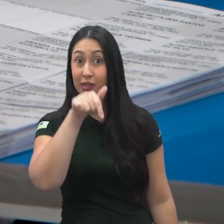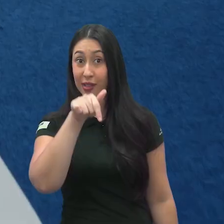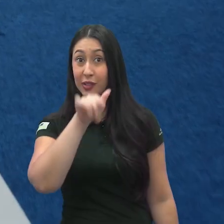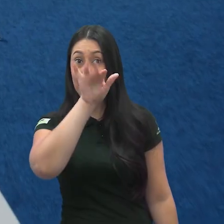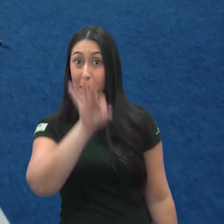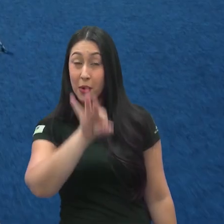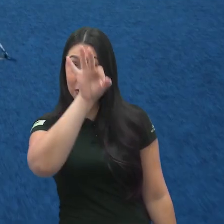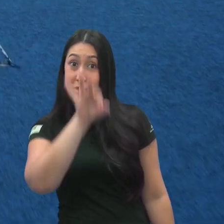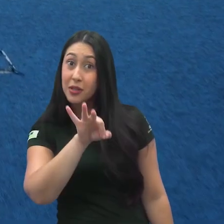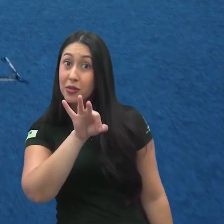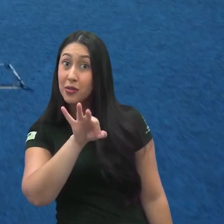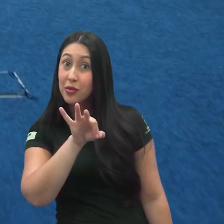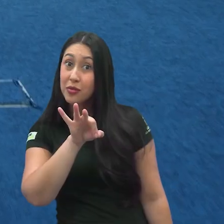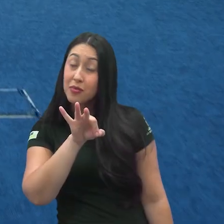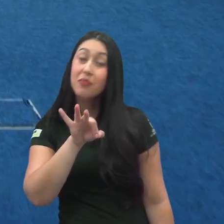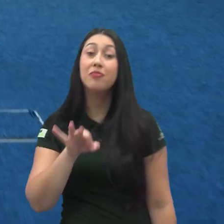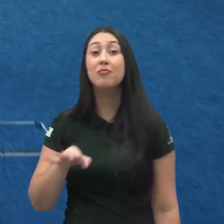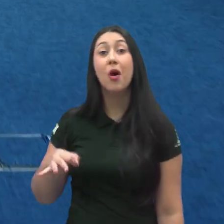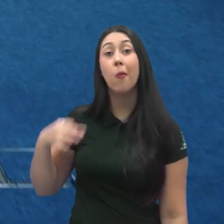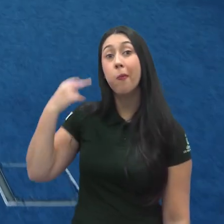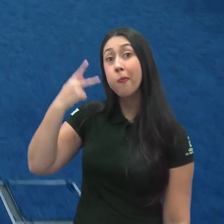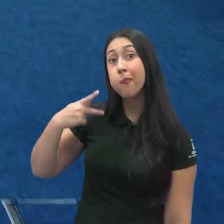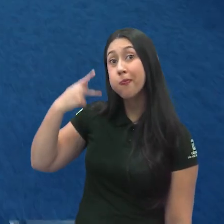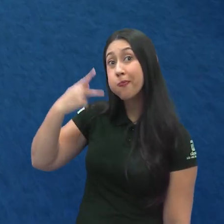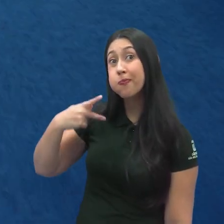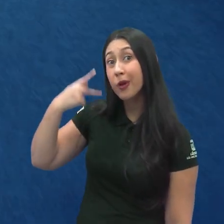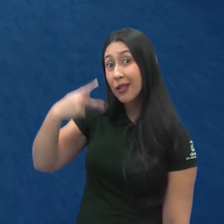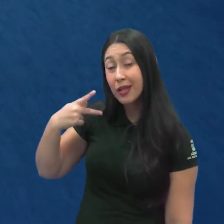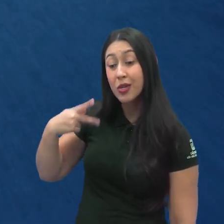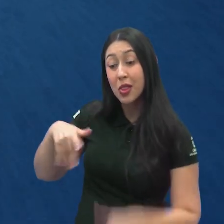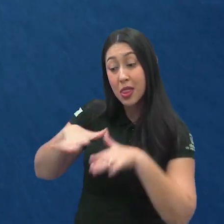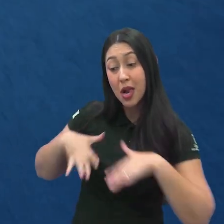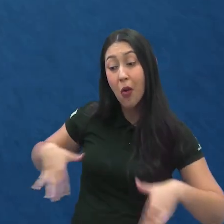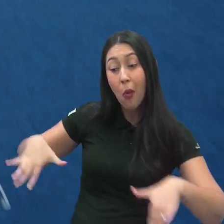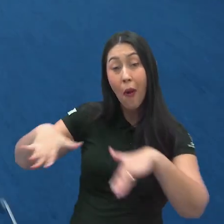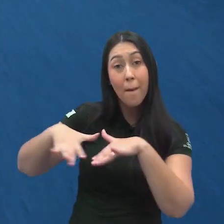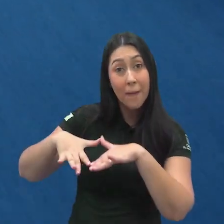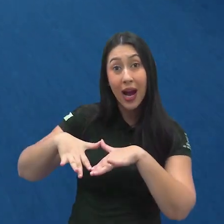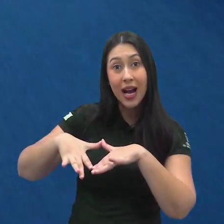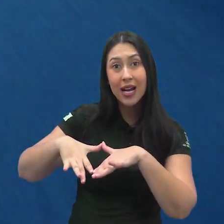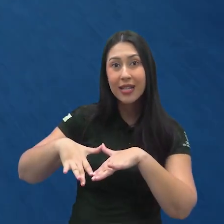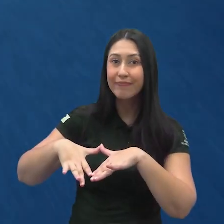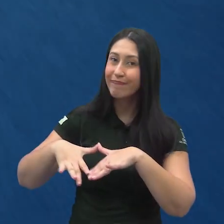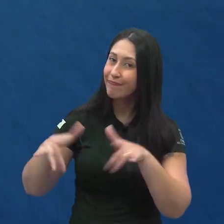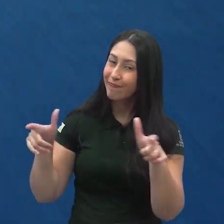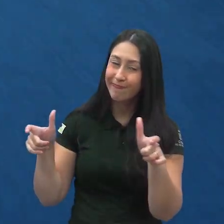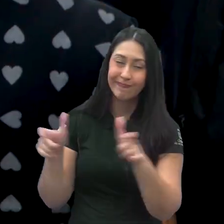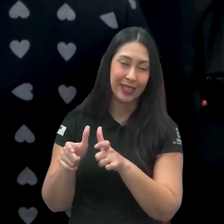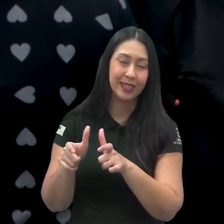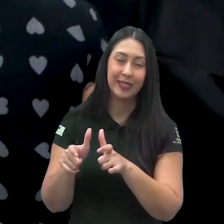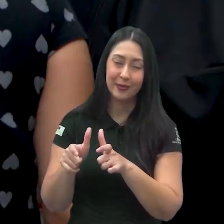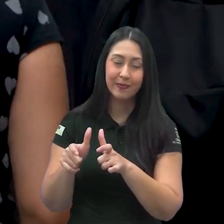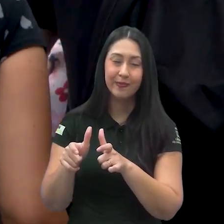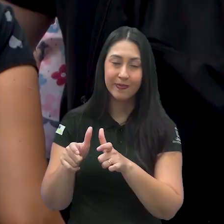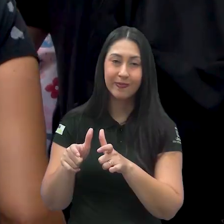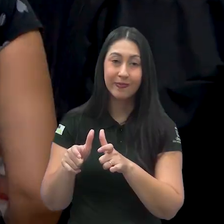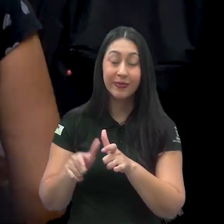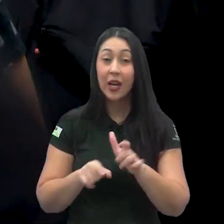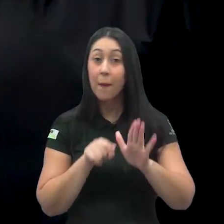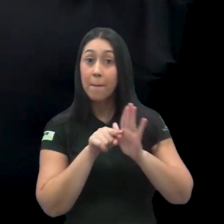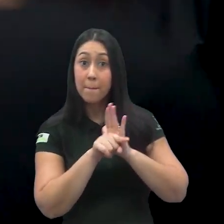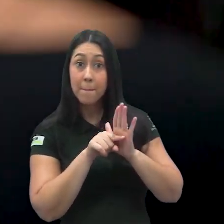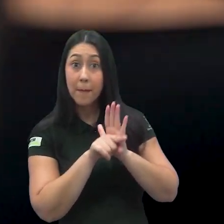52,7%, as cadeiras ocupadas por elas, nas casas legislativas, são minoria. Pesquisa da